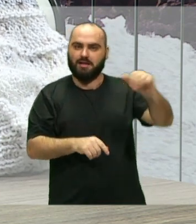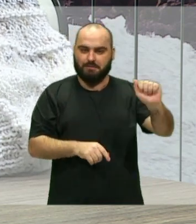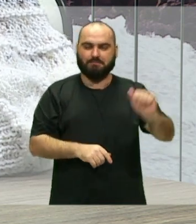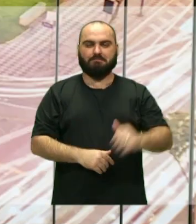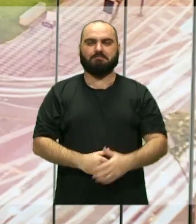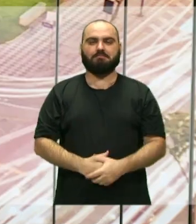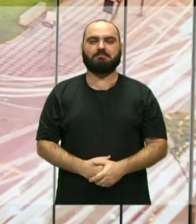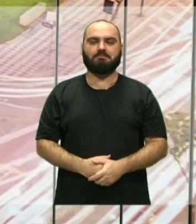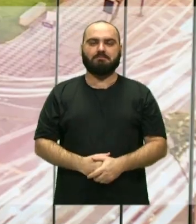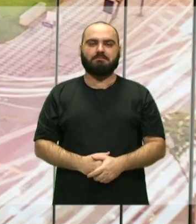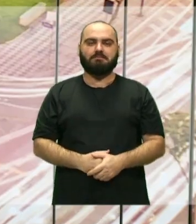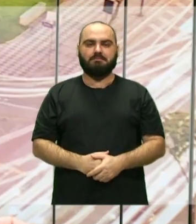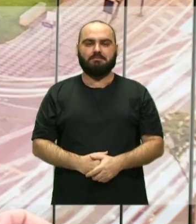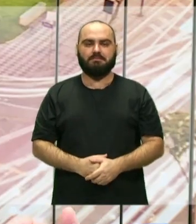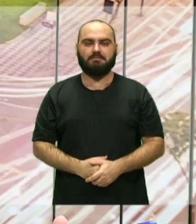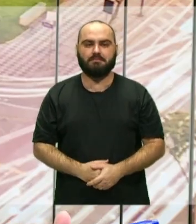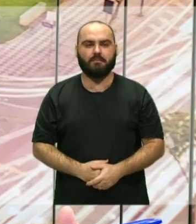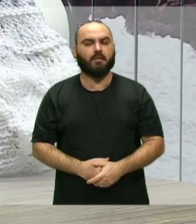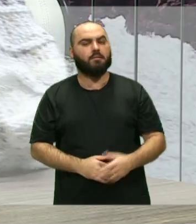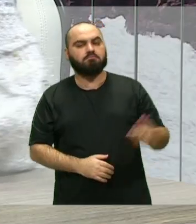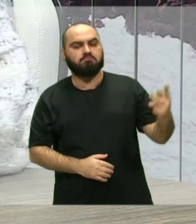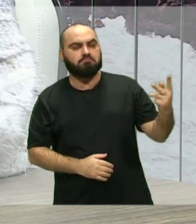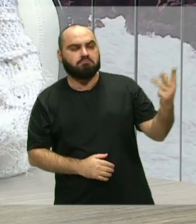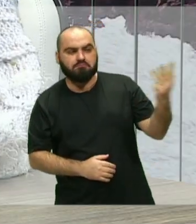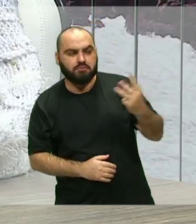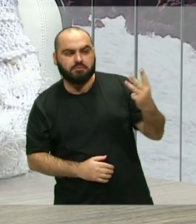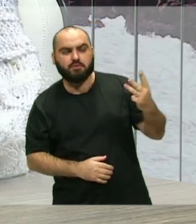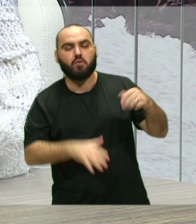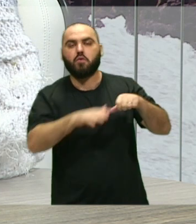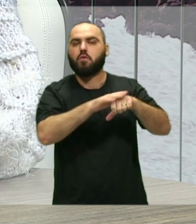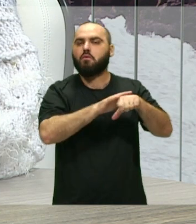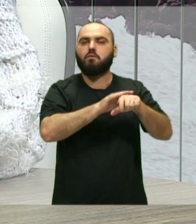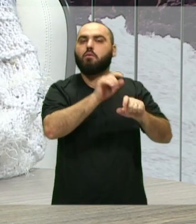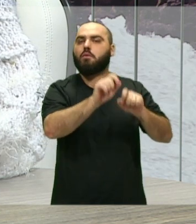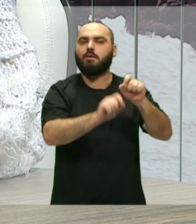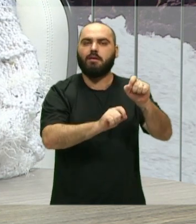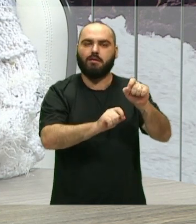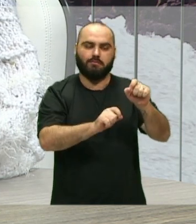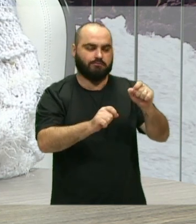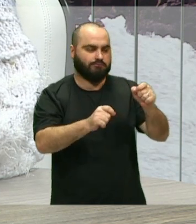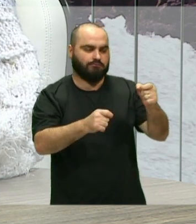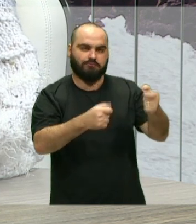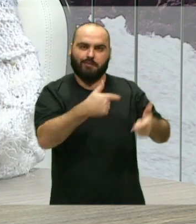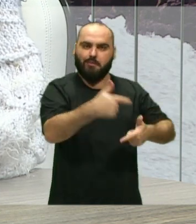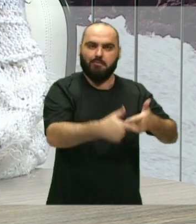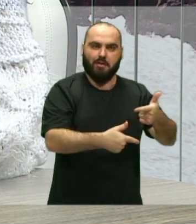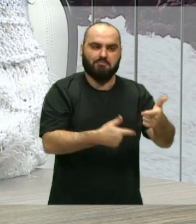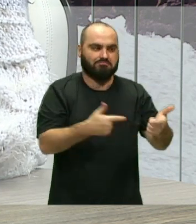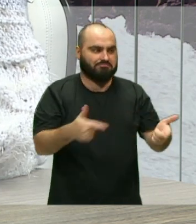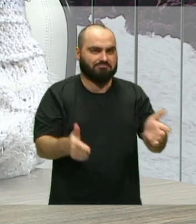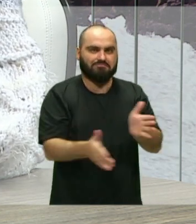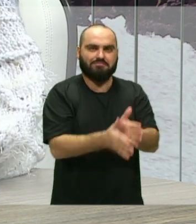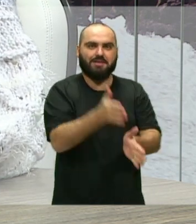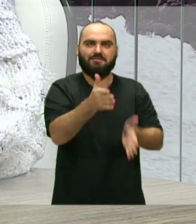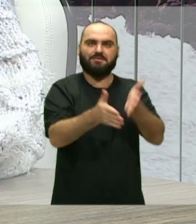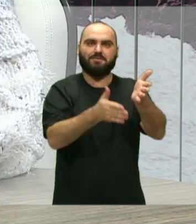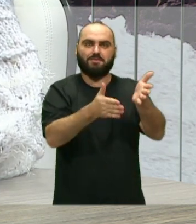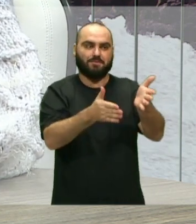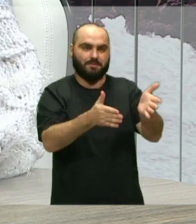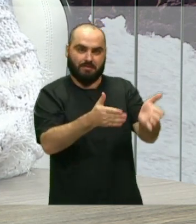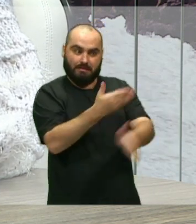Derlitz. A gente está falando aqui, né, sobre esse trabalho maravilhoso que é feito tanto no